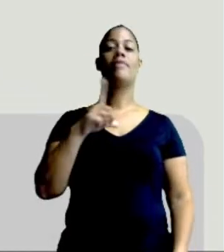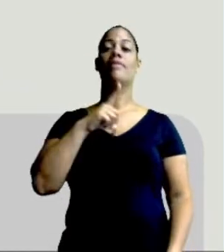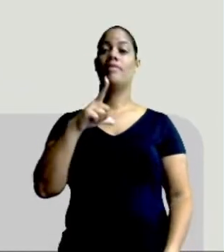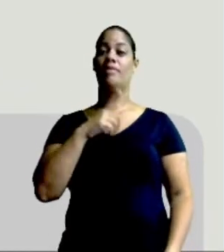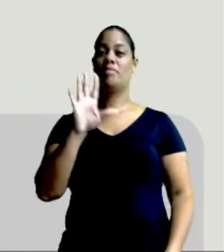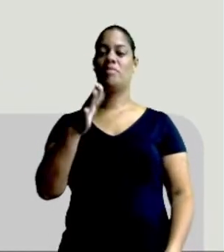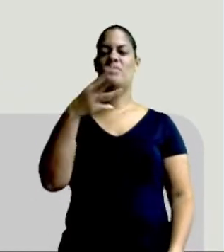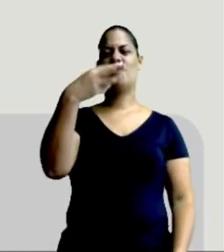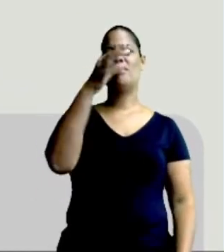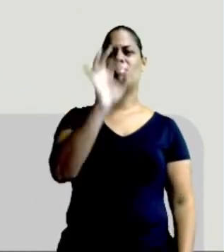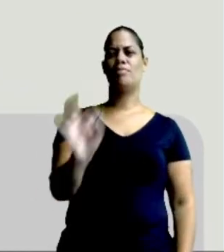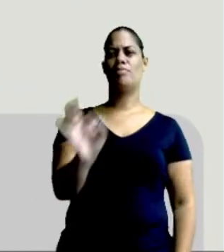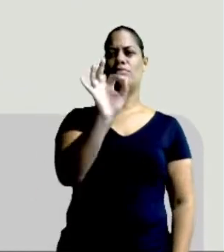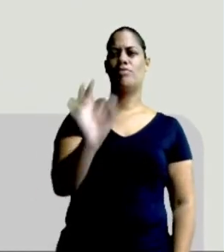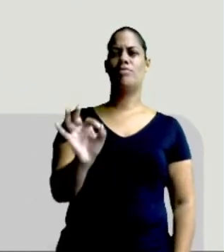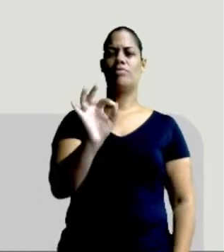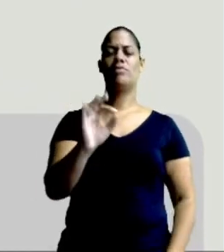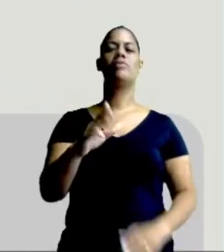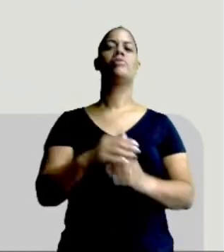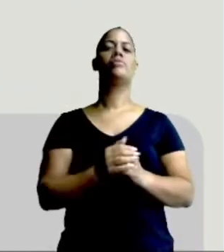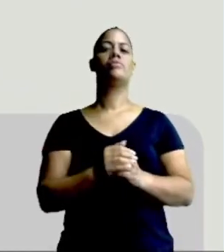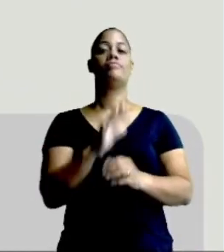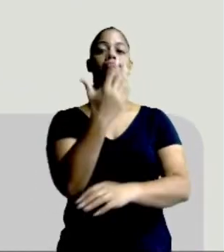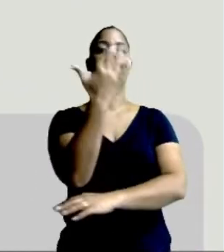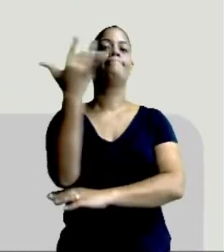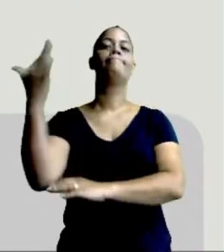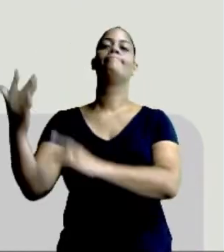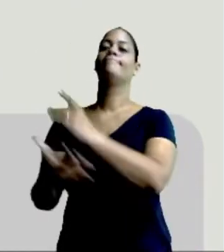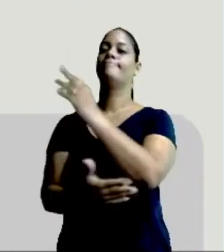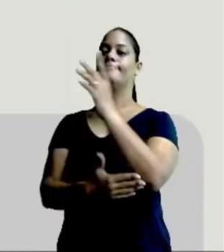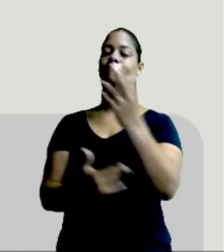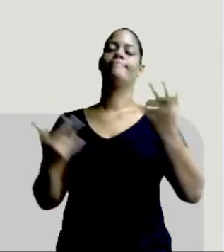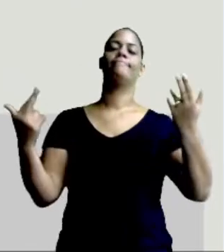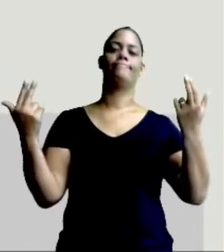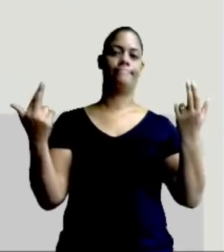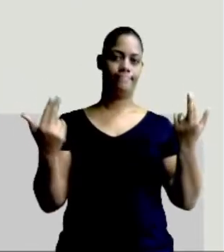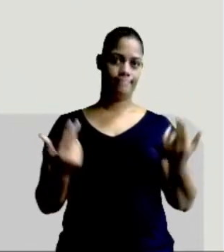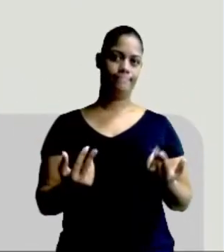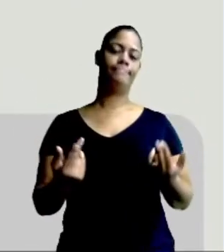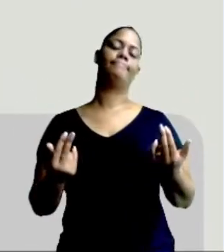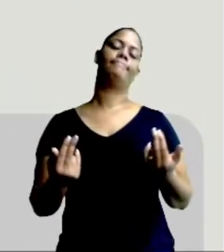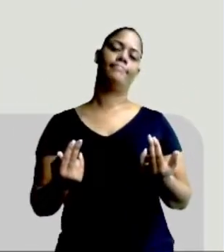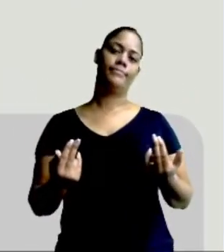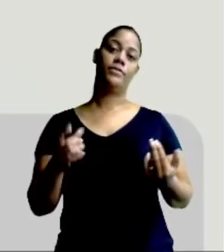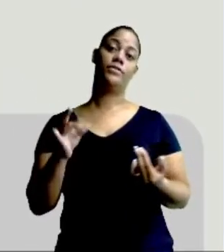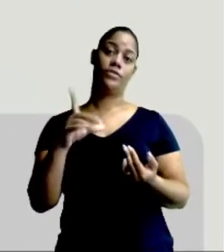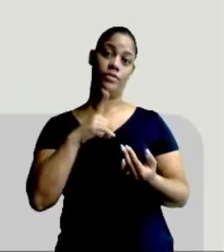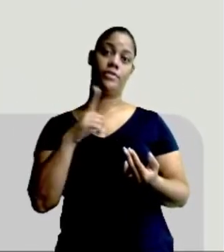de 3% desse tipo de mata, pelo mesmo motivo de que ainda